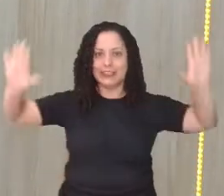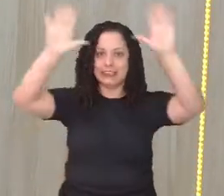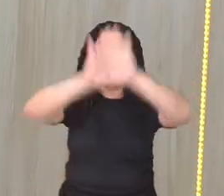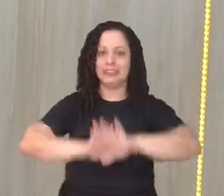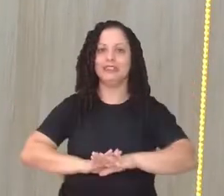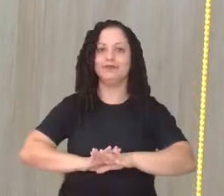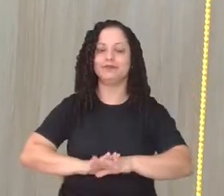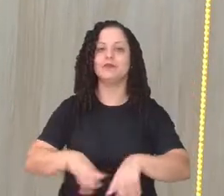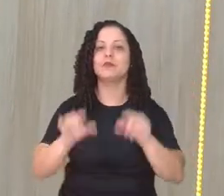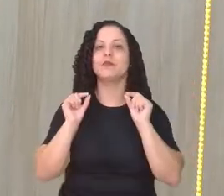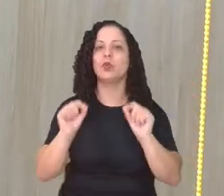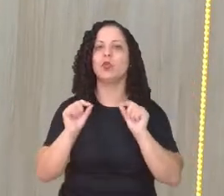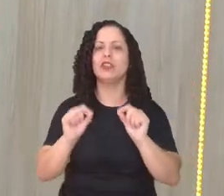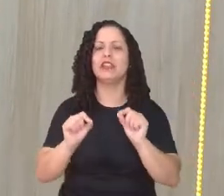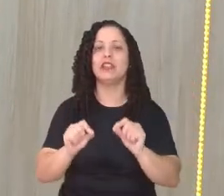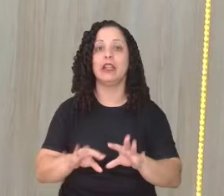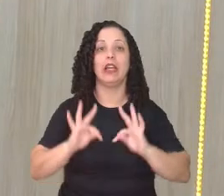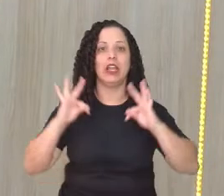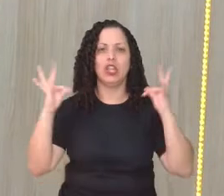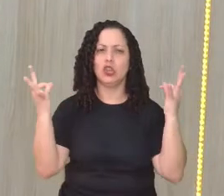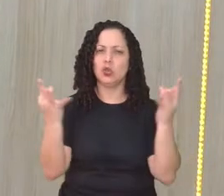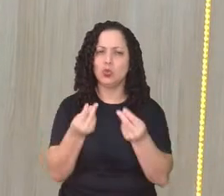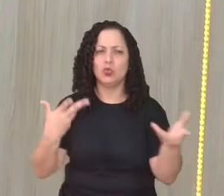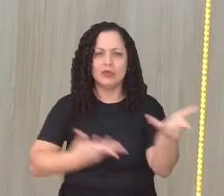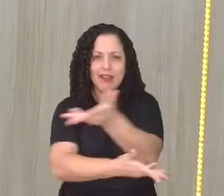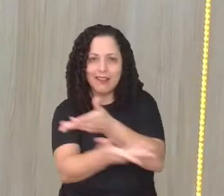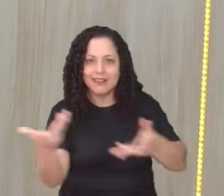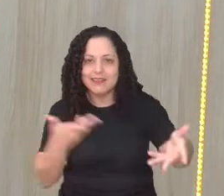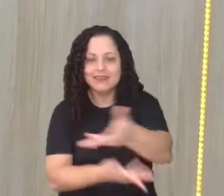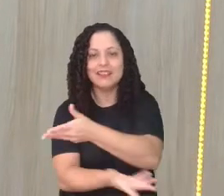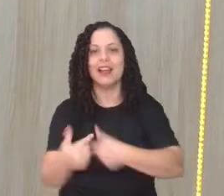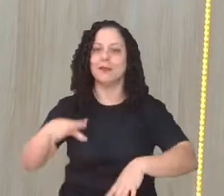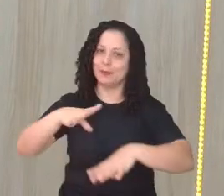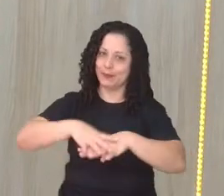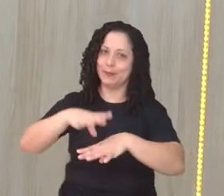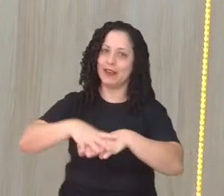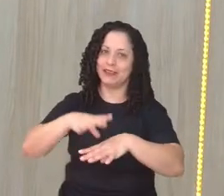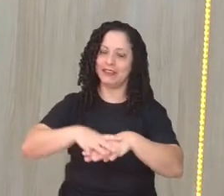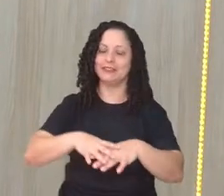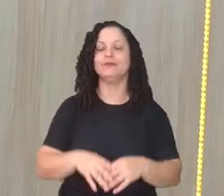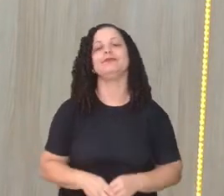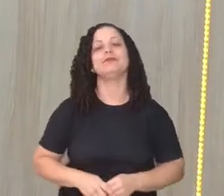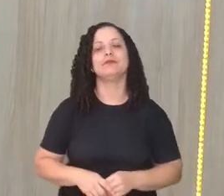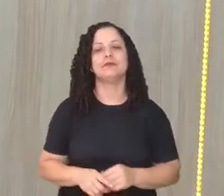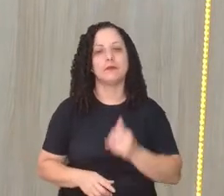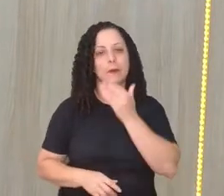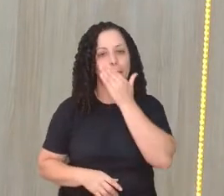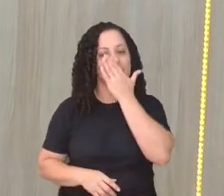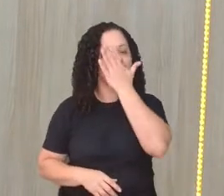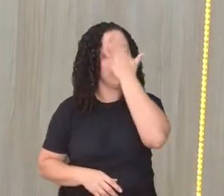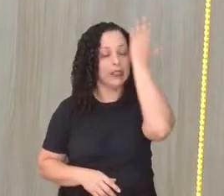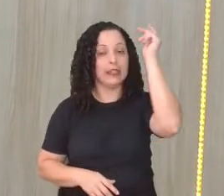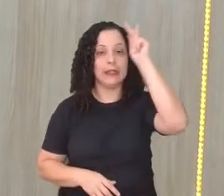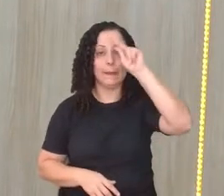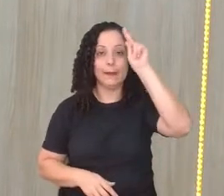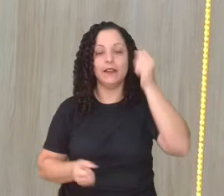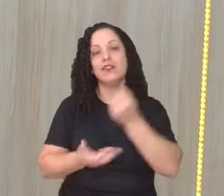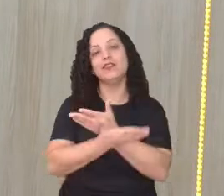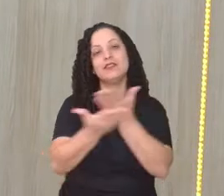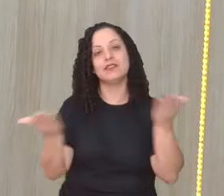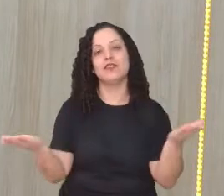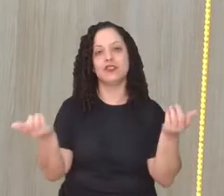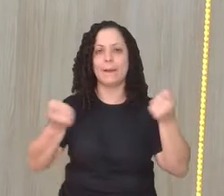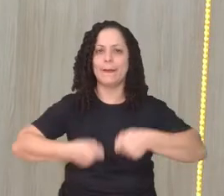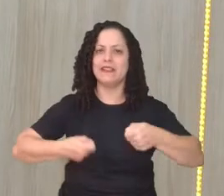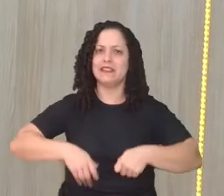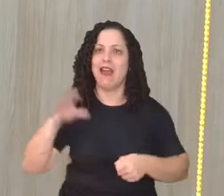tem caixinha em matemática, está tudo interligado, tá? Lembrando a vocês, não